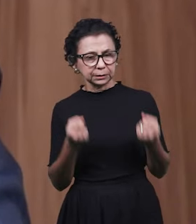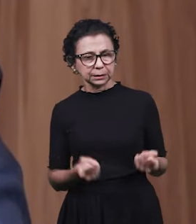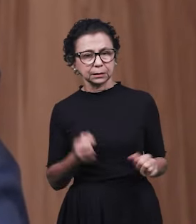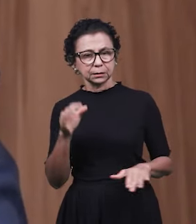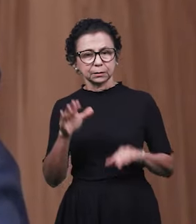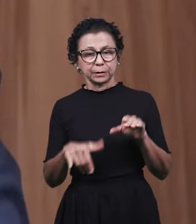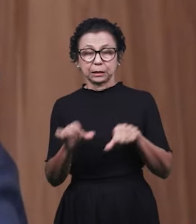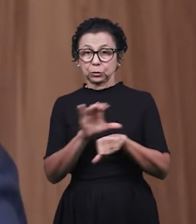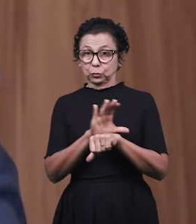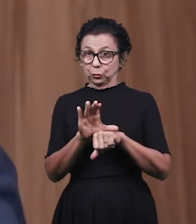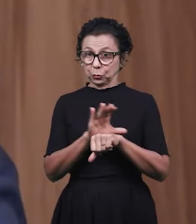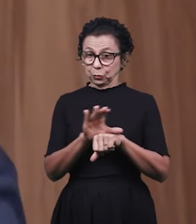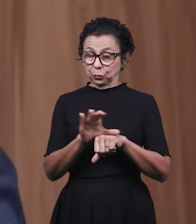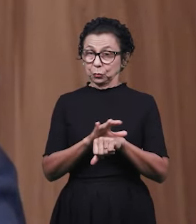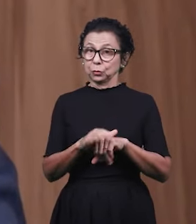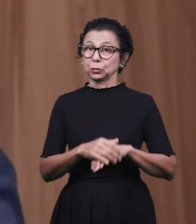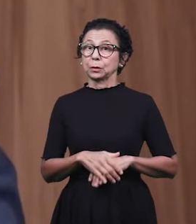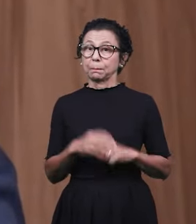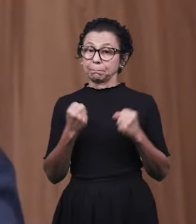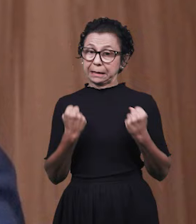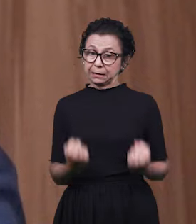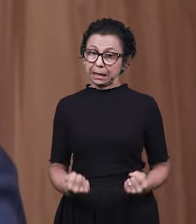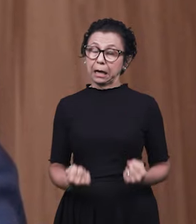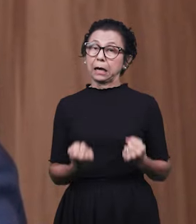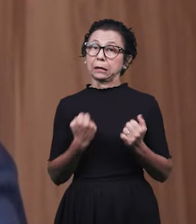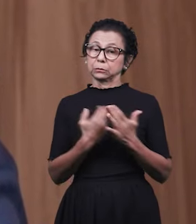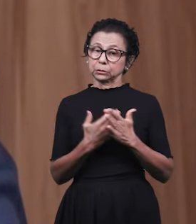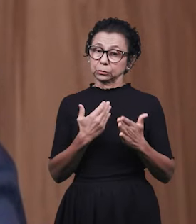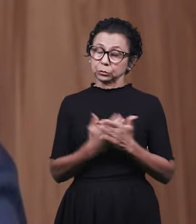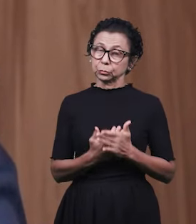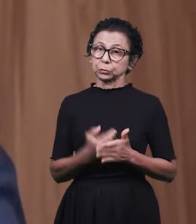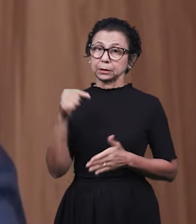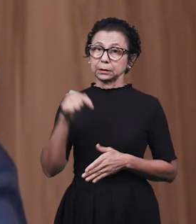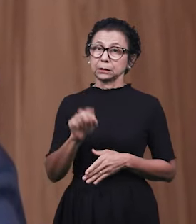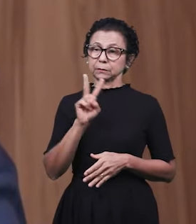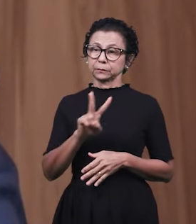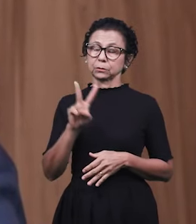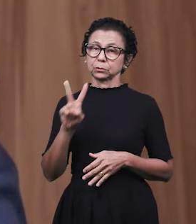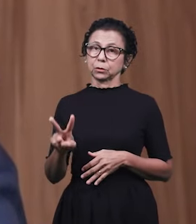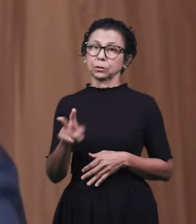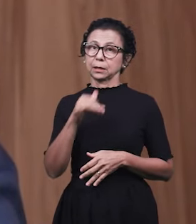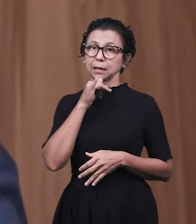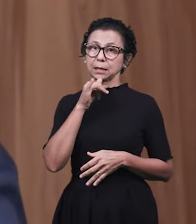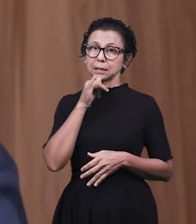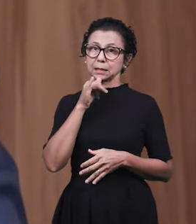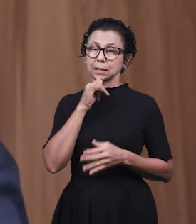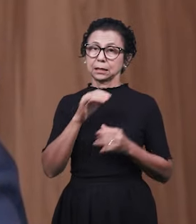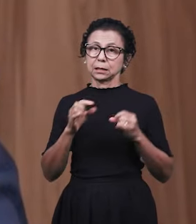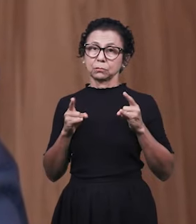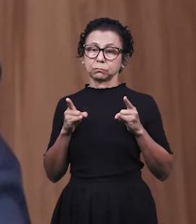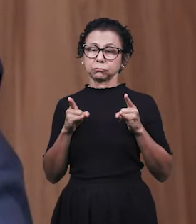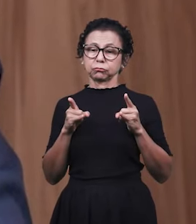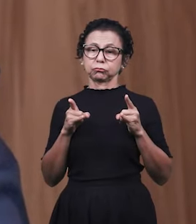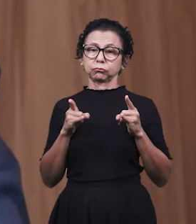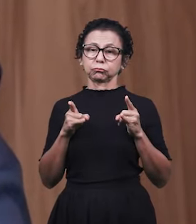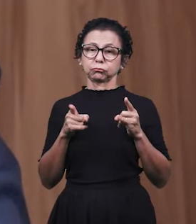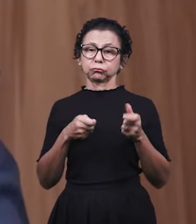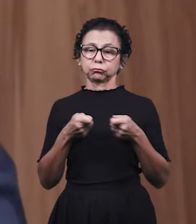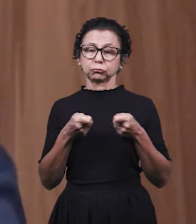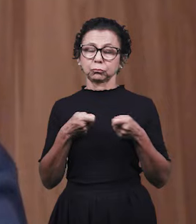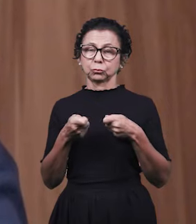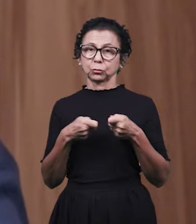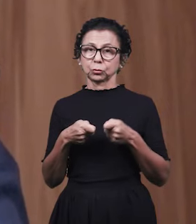demandas pesadíssimas, né? Nós temos aqui em Vitória, na Grande Vitória, por exemplo, o curso de automação e controle, que fica na unidade de